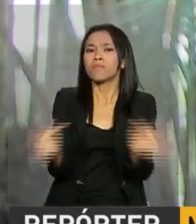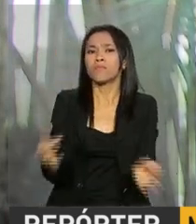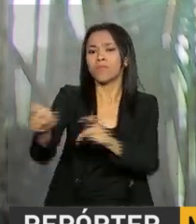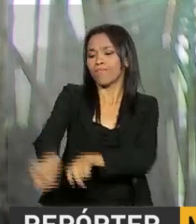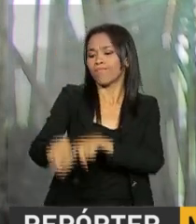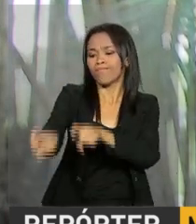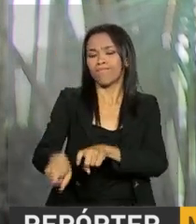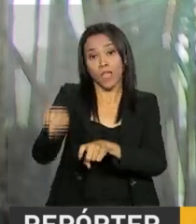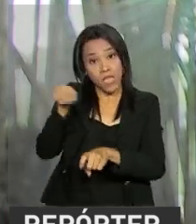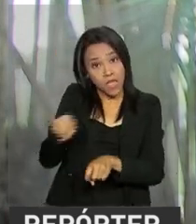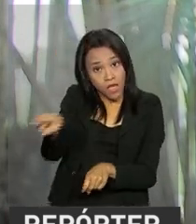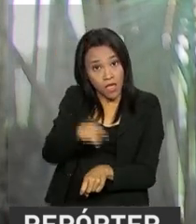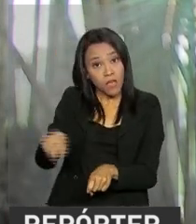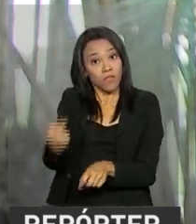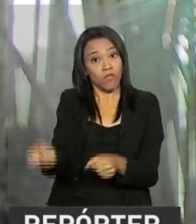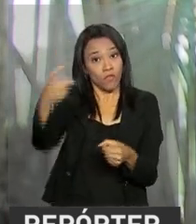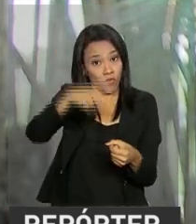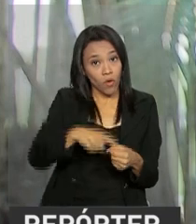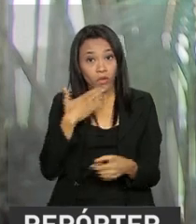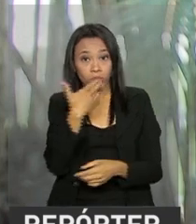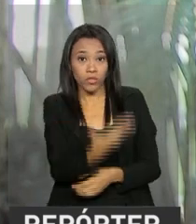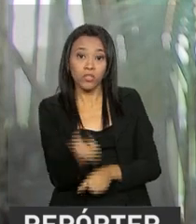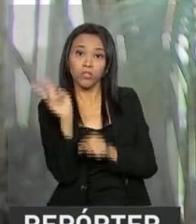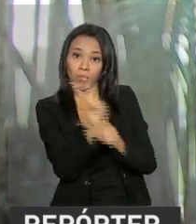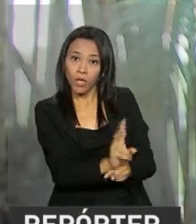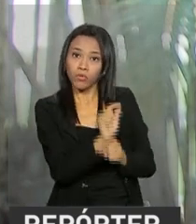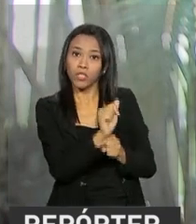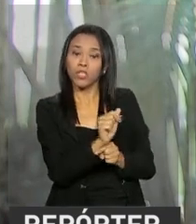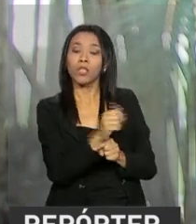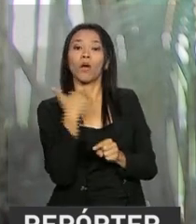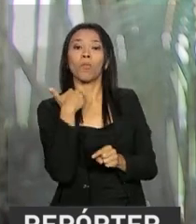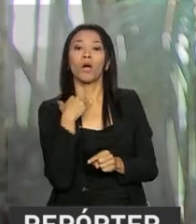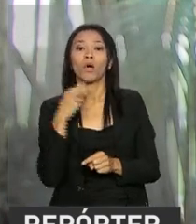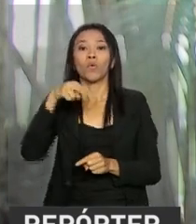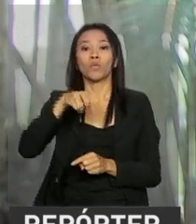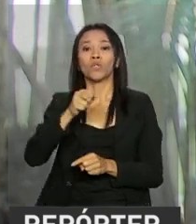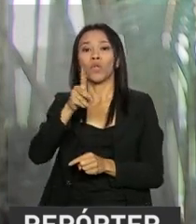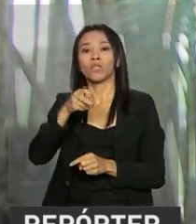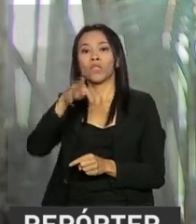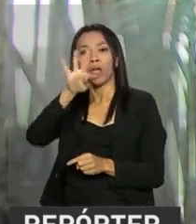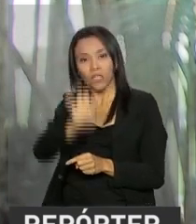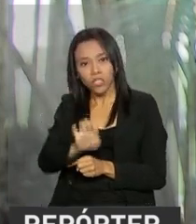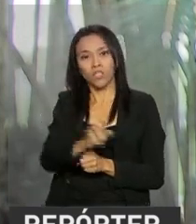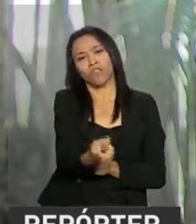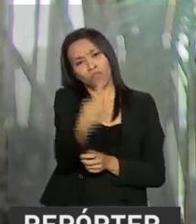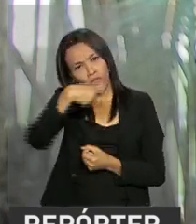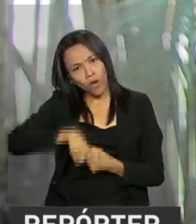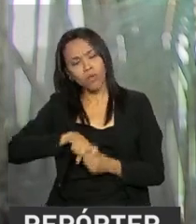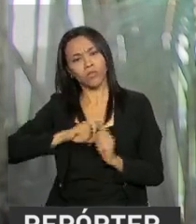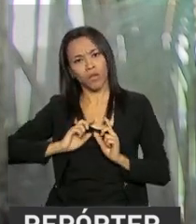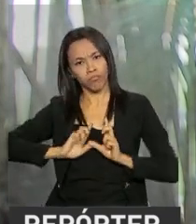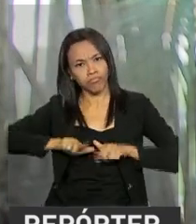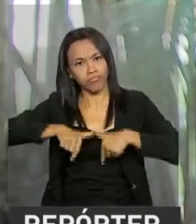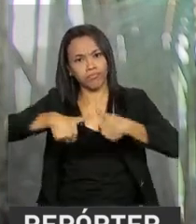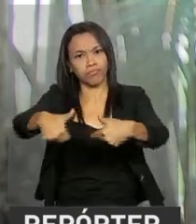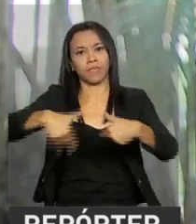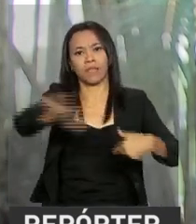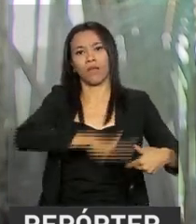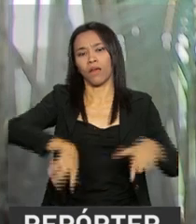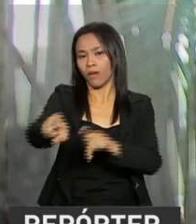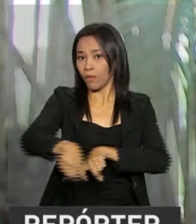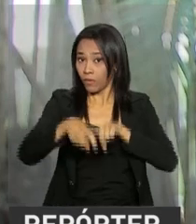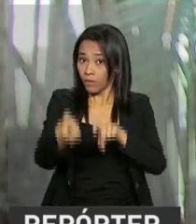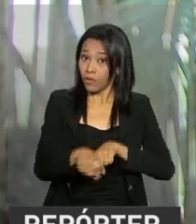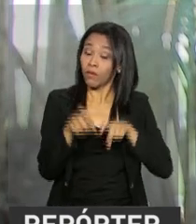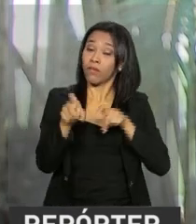que eles voltem a tomar crédito, principalmente no caso do Banco Nordeste, com isso retomem as suas atividades no setor rural e com